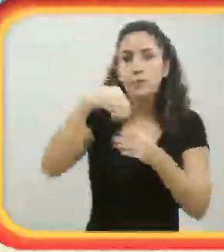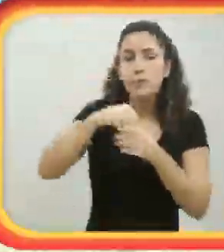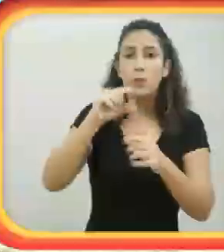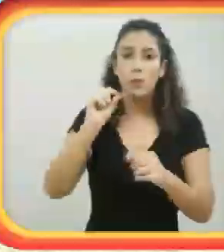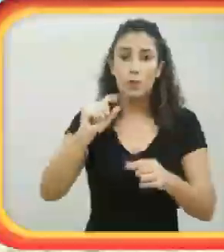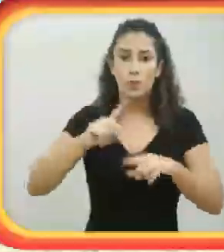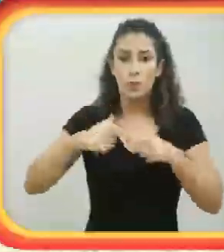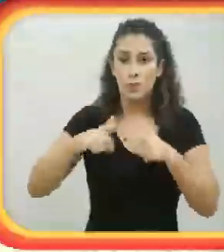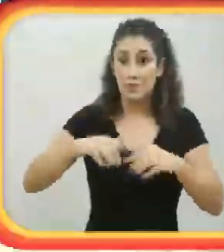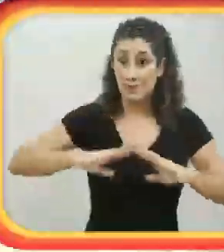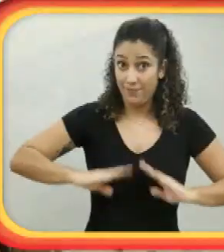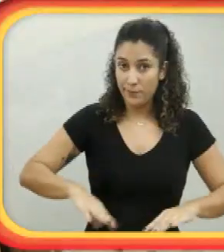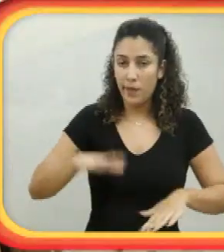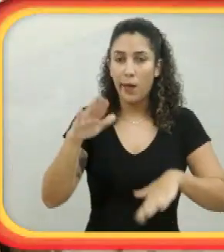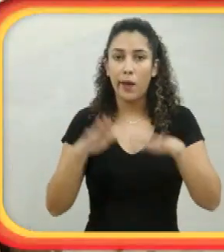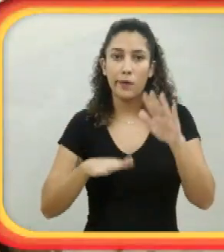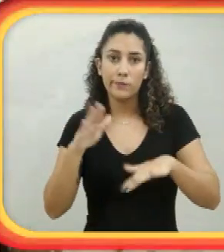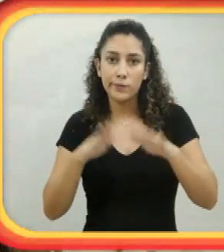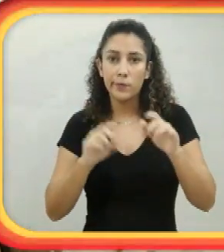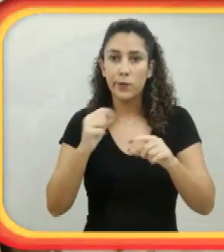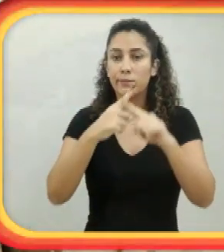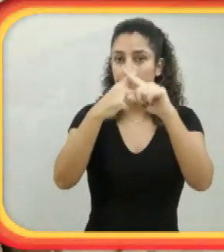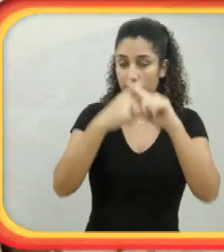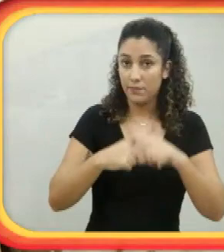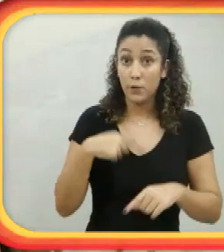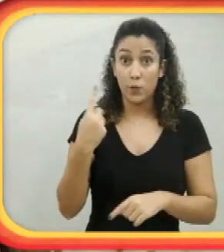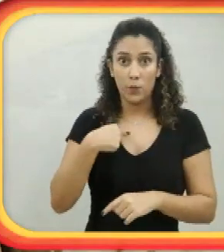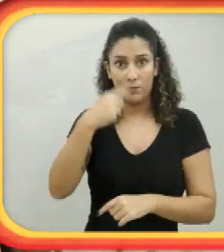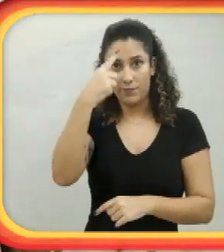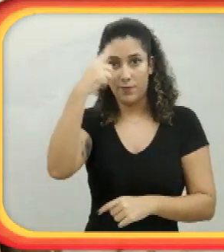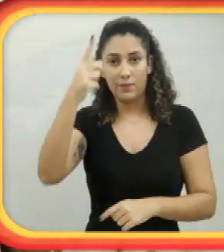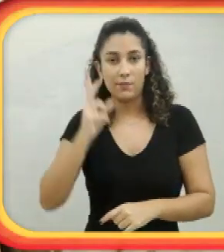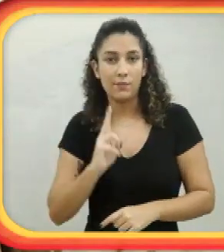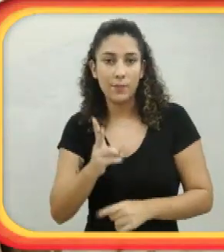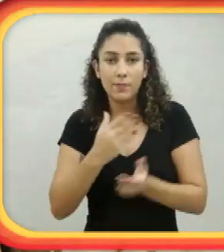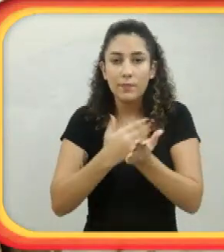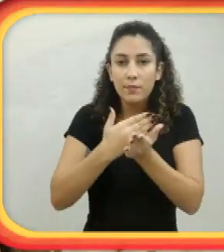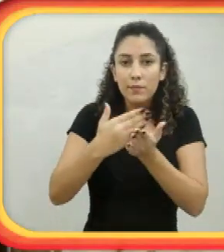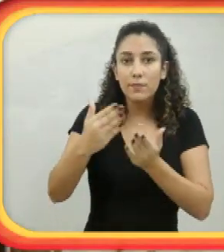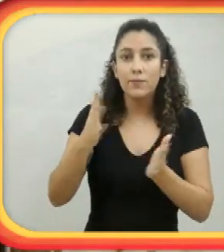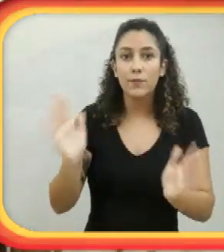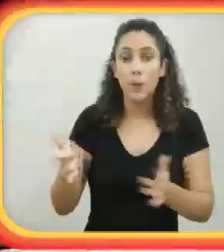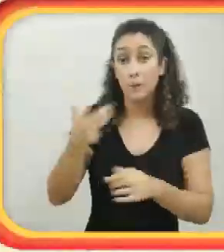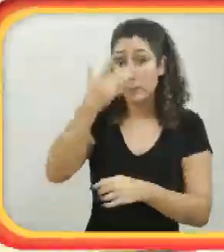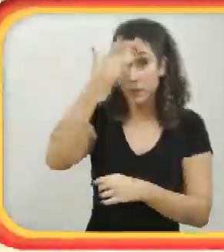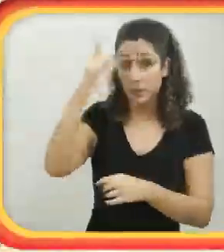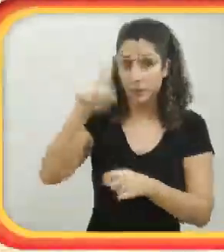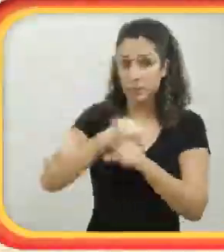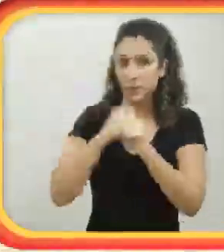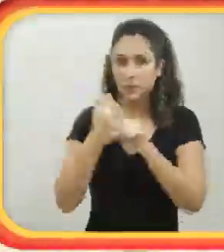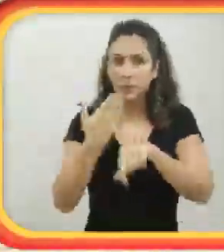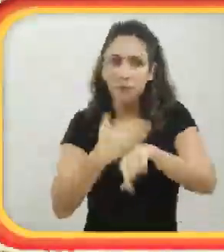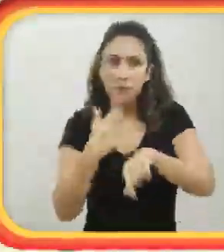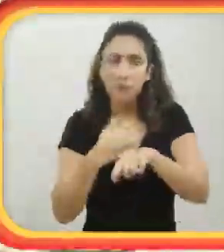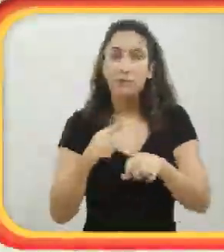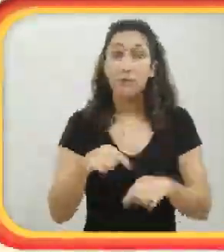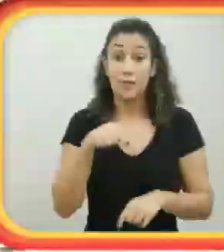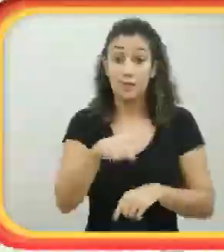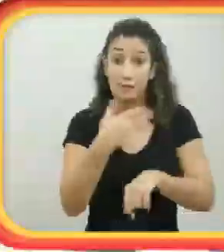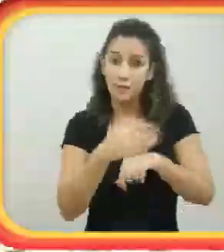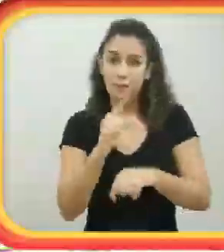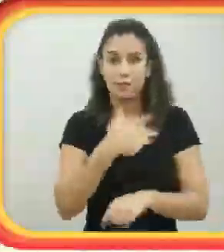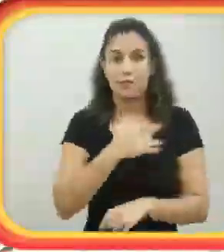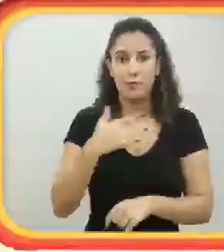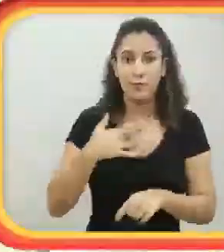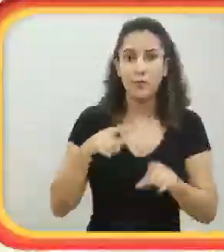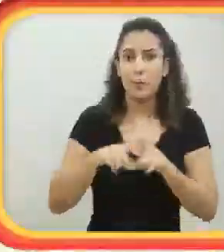a praticar um esporte e às vezes competir. Nossa ideia é sempre a introduzir essas pessoas na